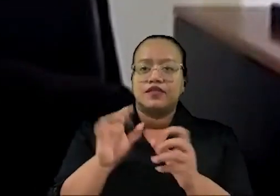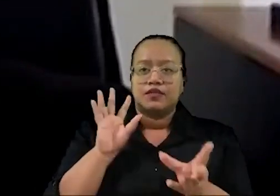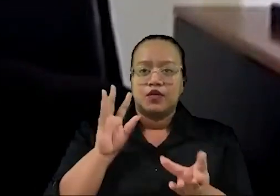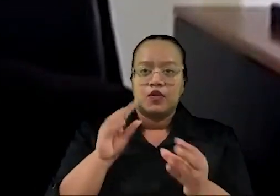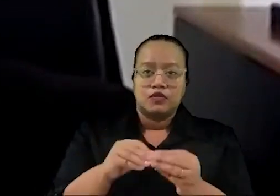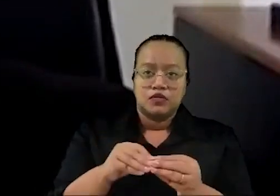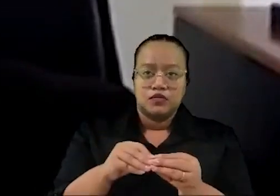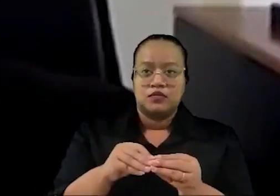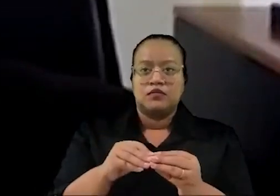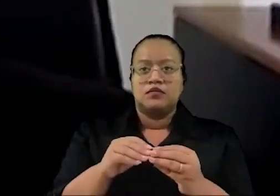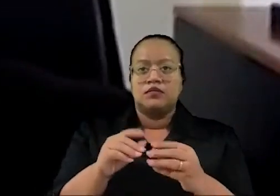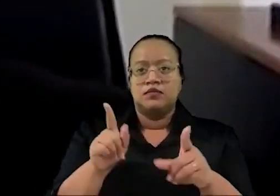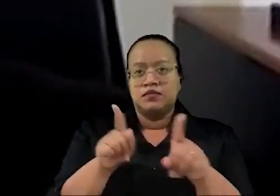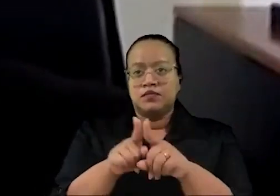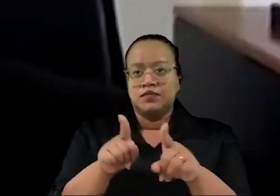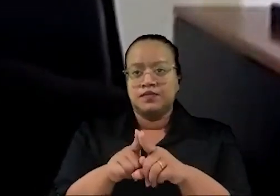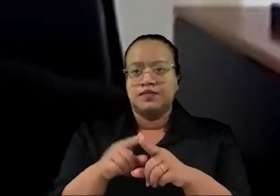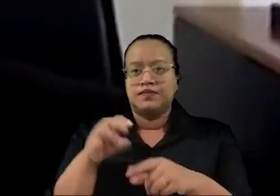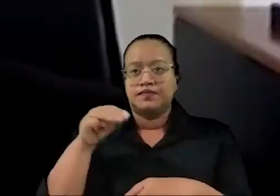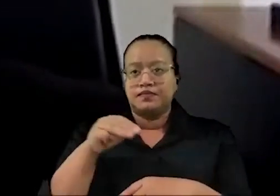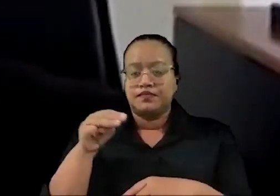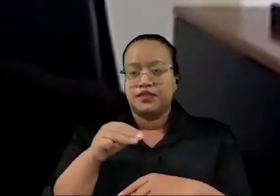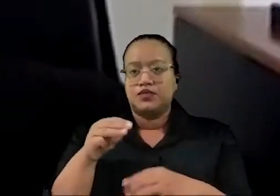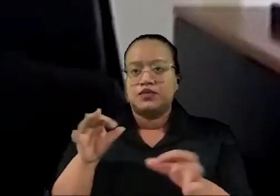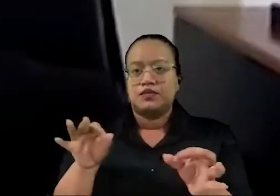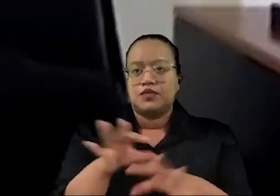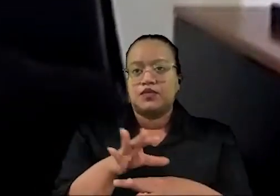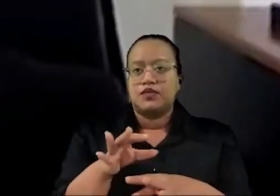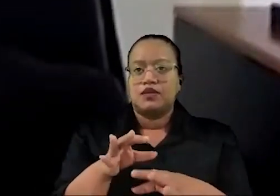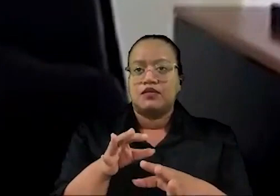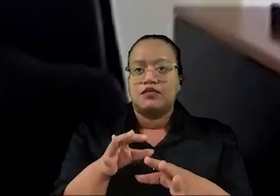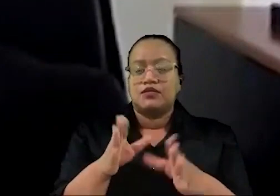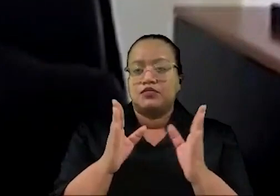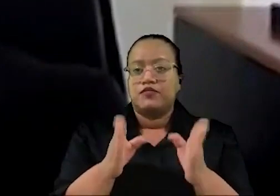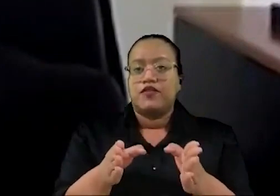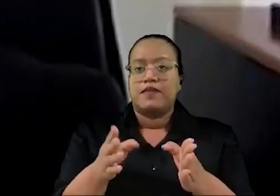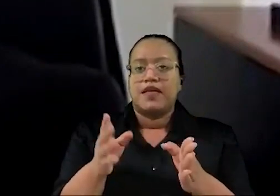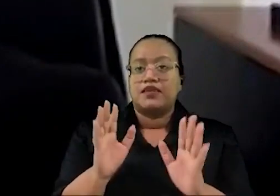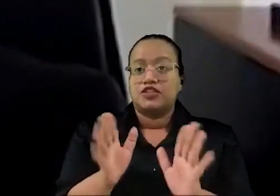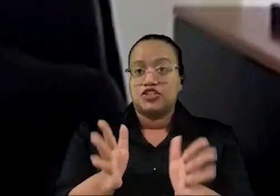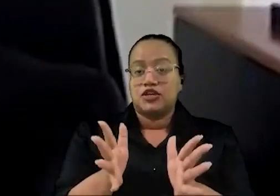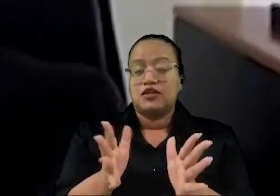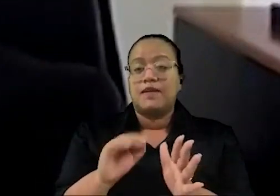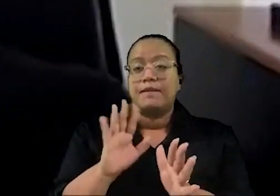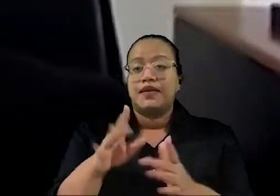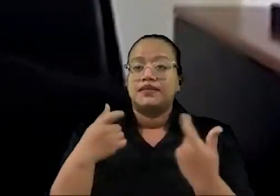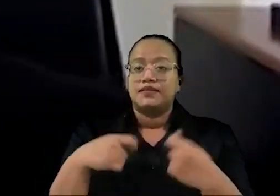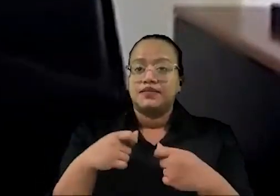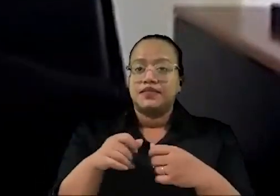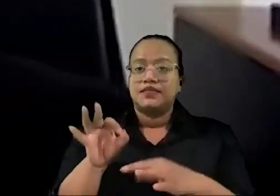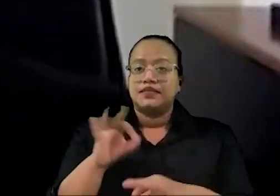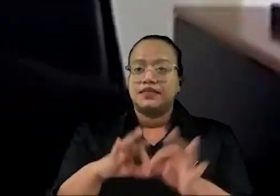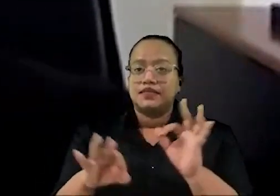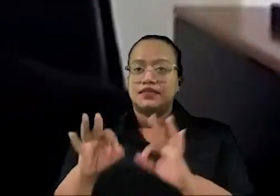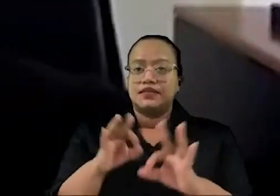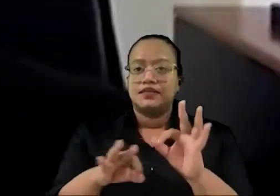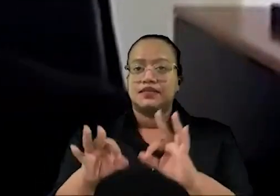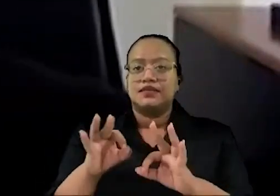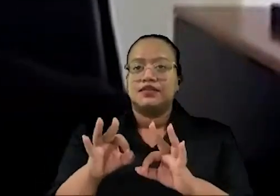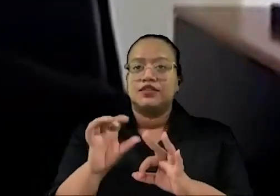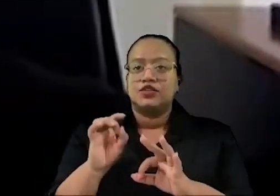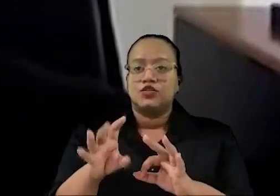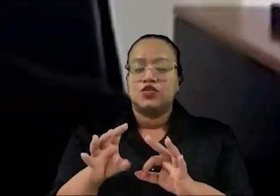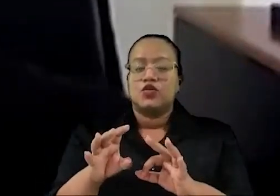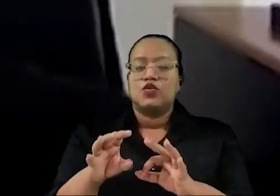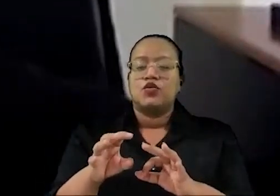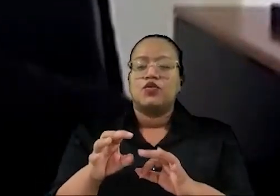pronta, padrão. Isso é possível. O que precisa é só haver ali um levantamento de necessidades,